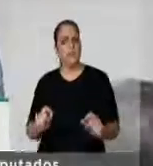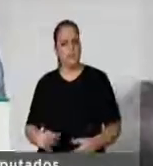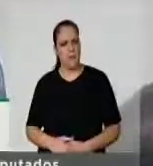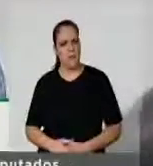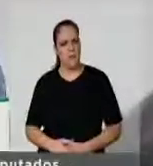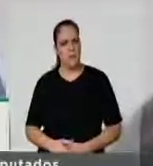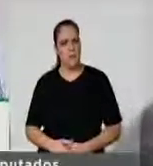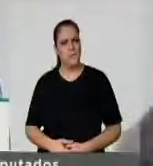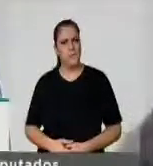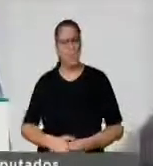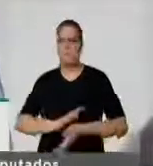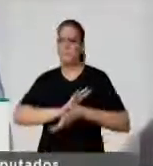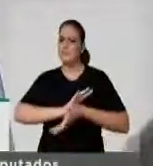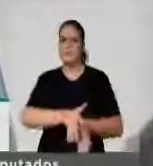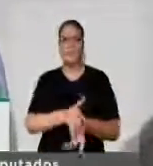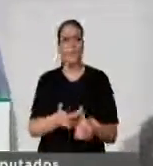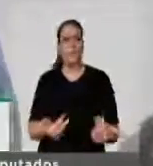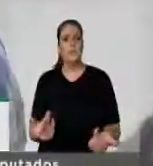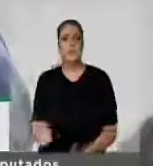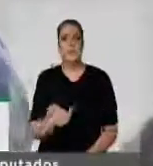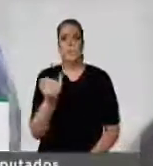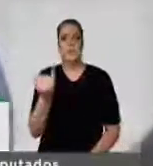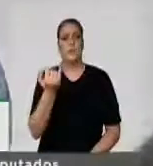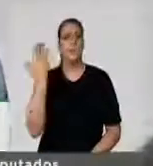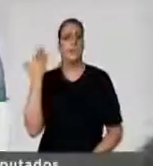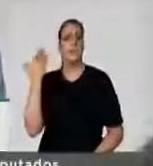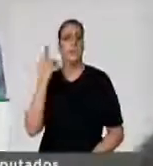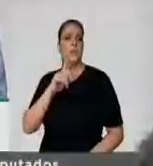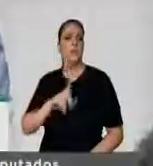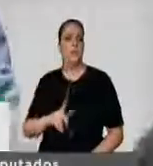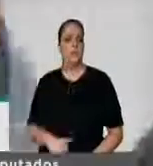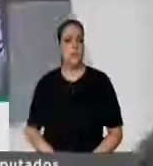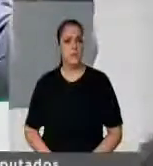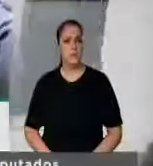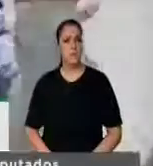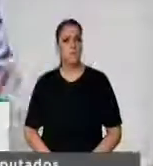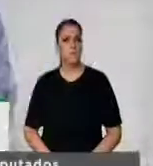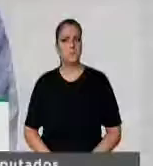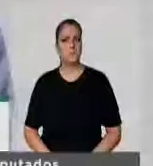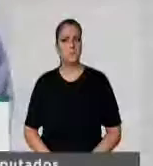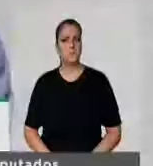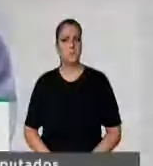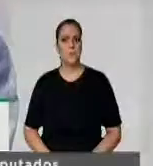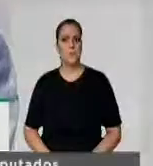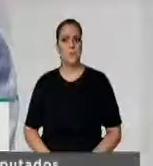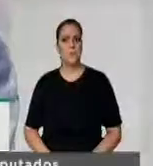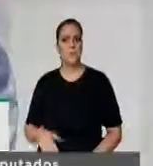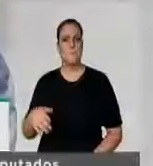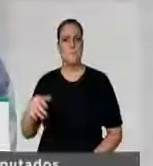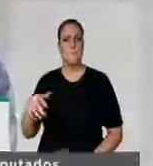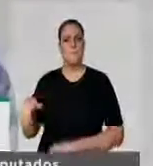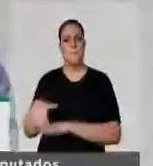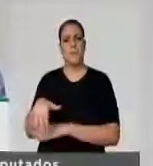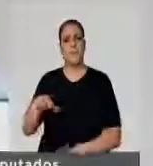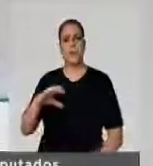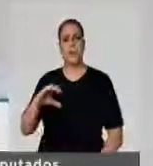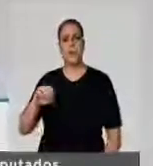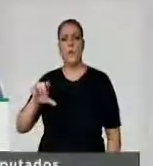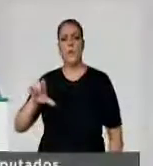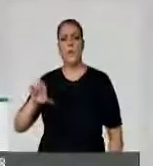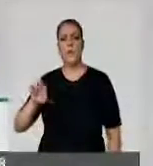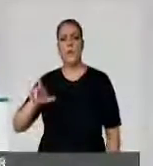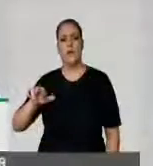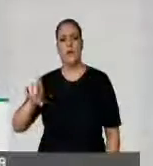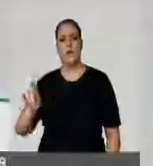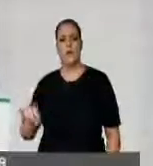coisas importantes que estão sendo feitas o que foram feitas como aqui na saída do colorado e mais recentemente ali